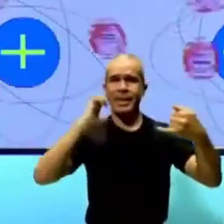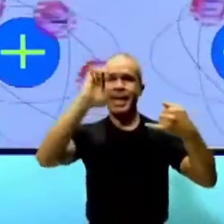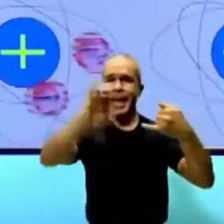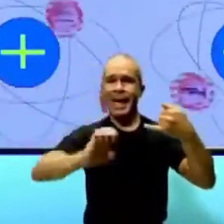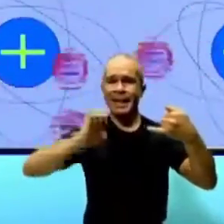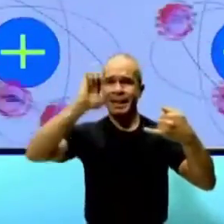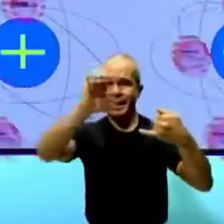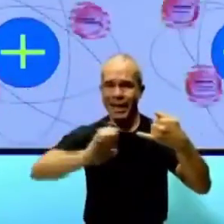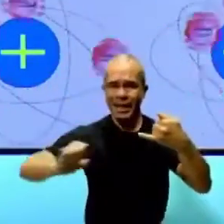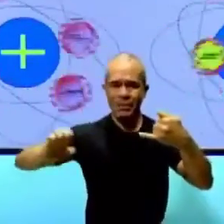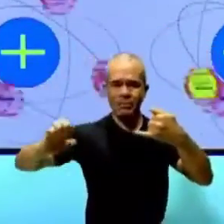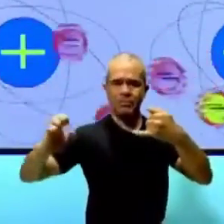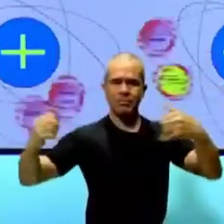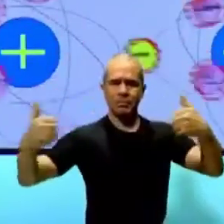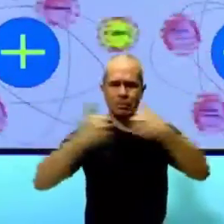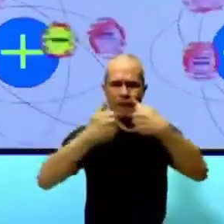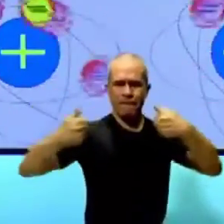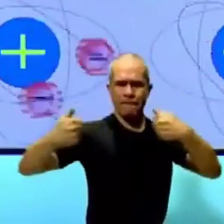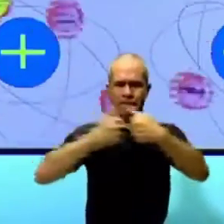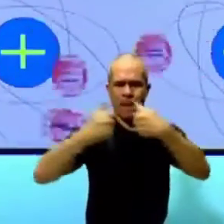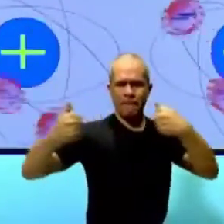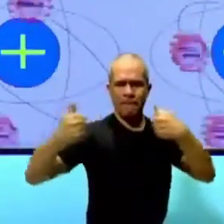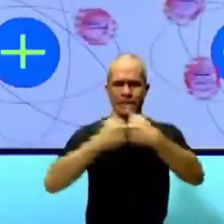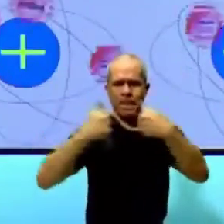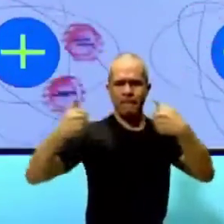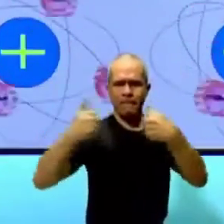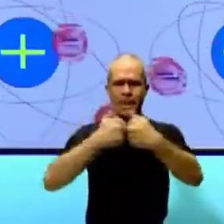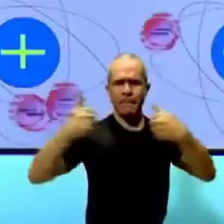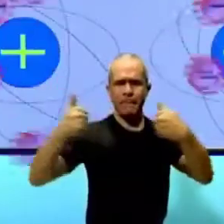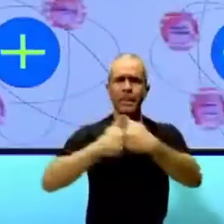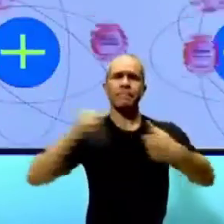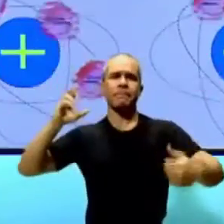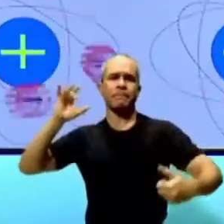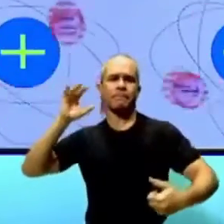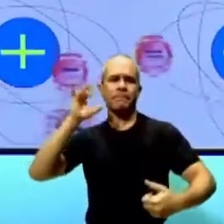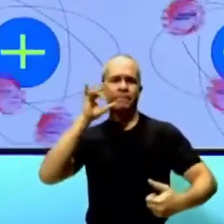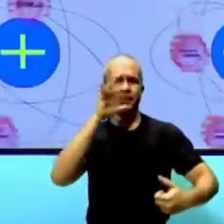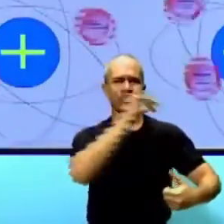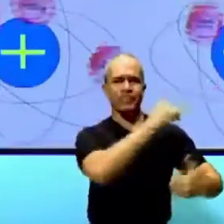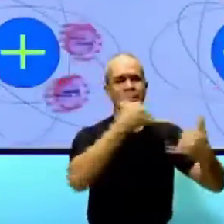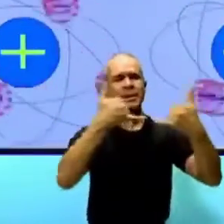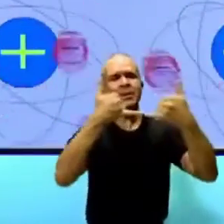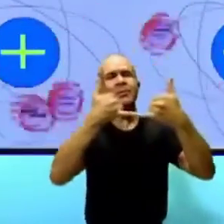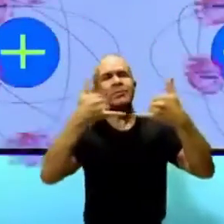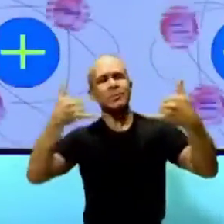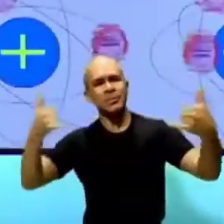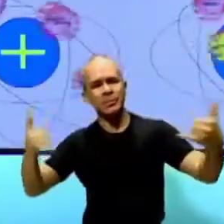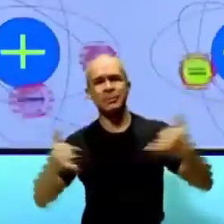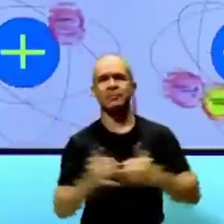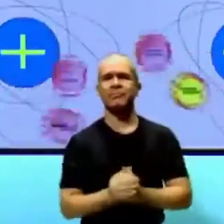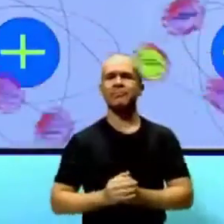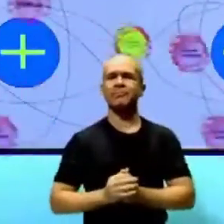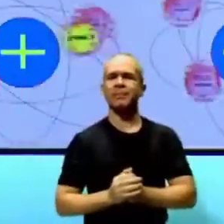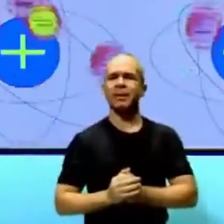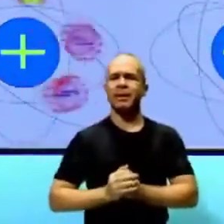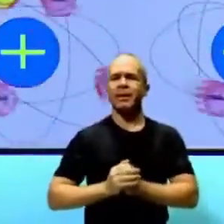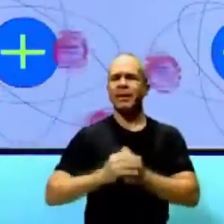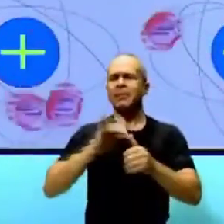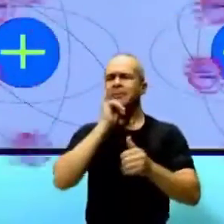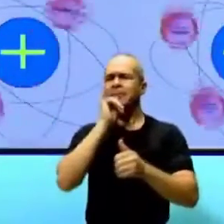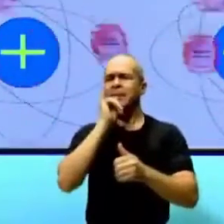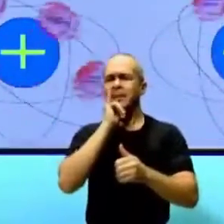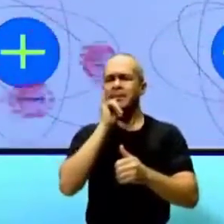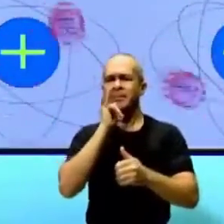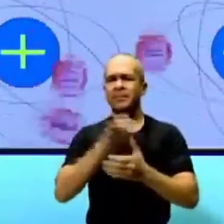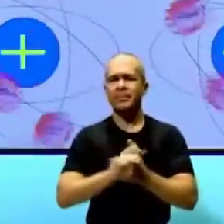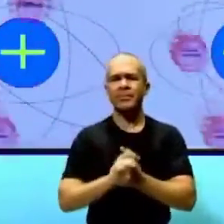colisões provocam aquecimento do seu fio. É muito fácil você perceber isso até mesmo na prática, Eu sempre costumo dar o exemplo